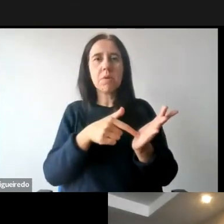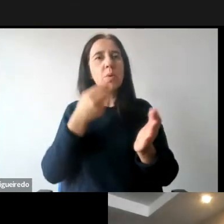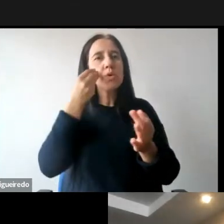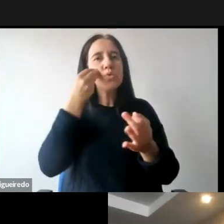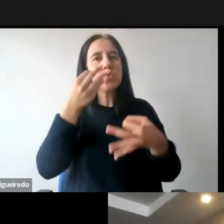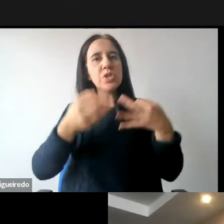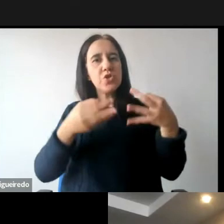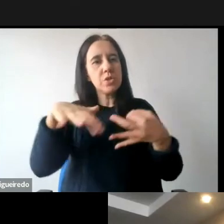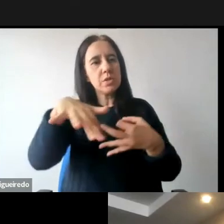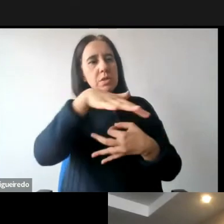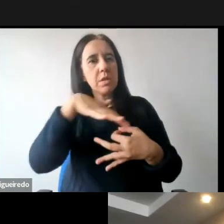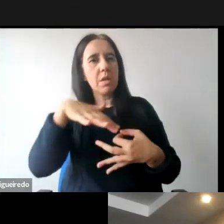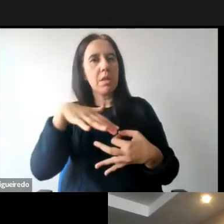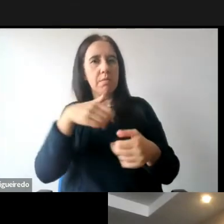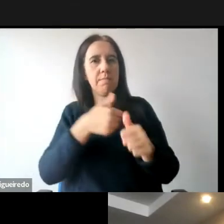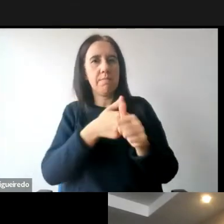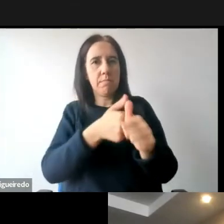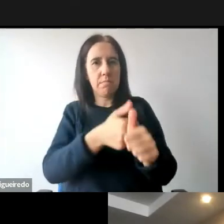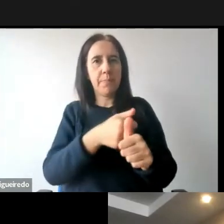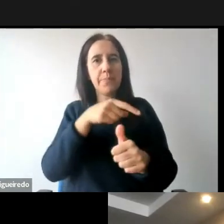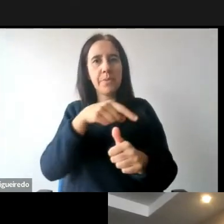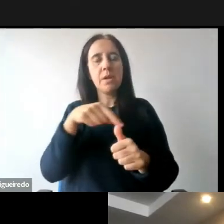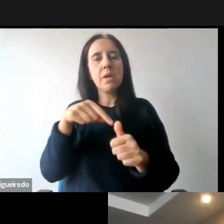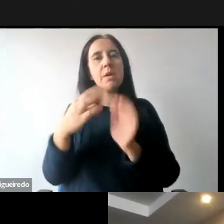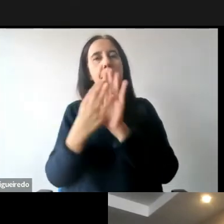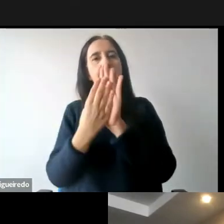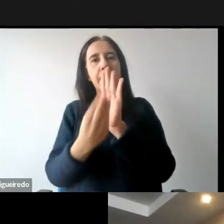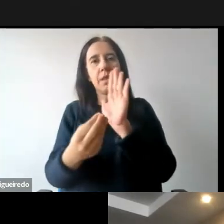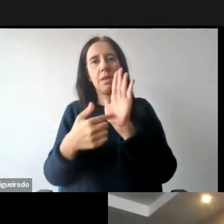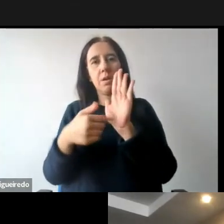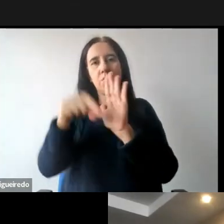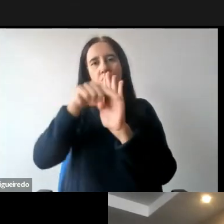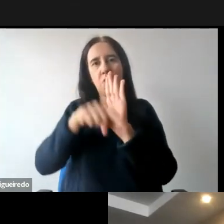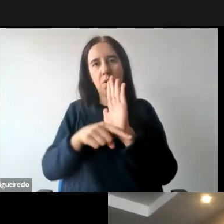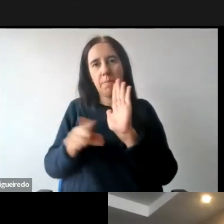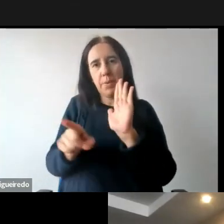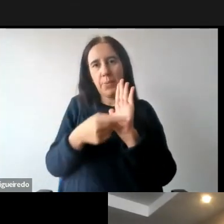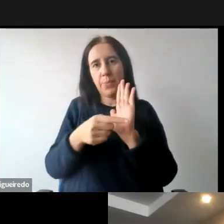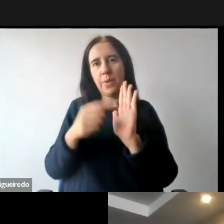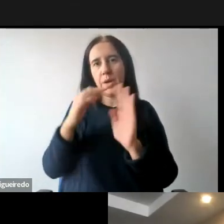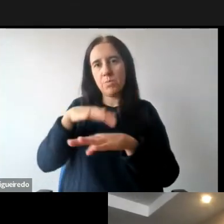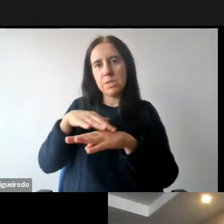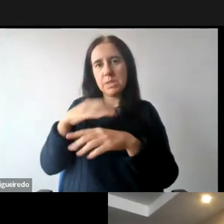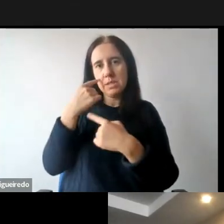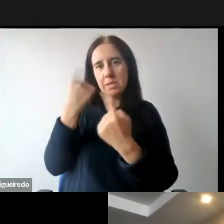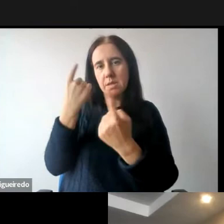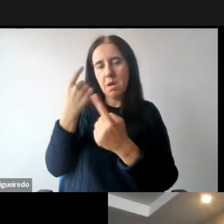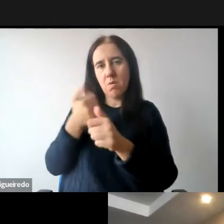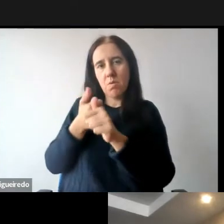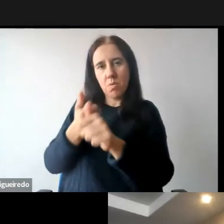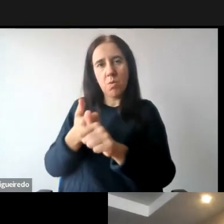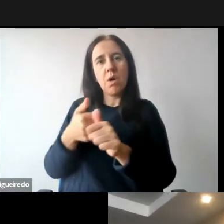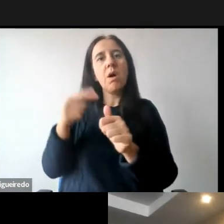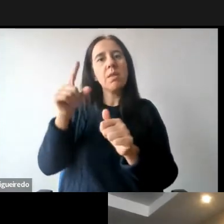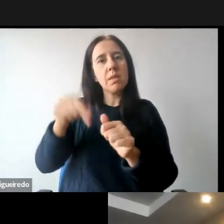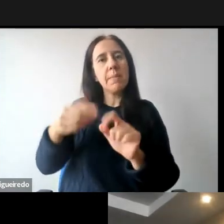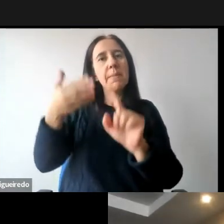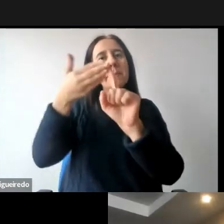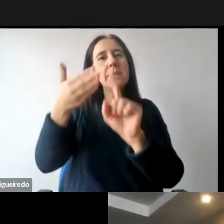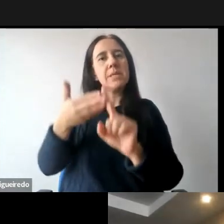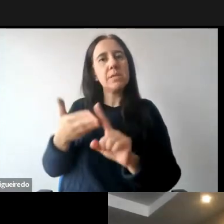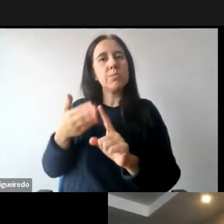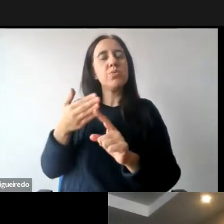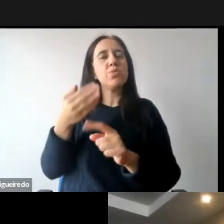juridicidade. Este padrão normativo a que a administração está submetida inclui os princípios jurídicos e inclui de